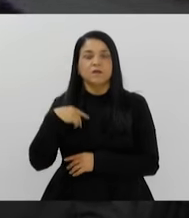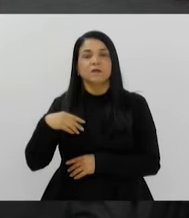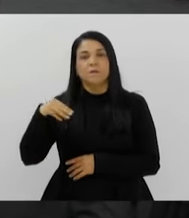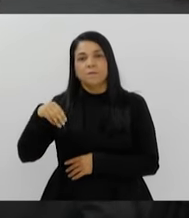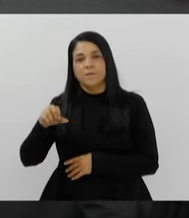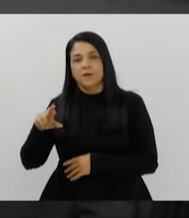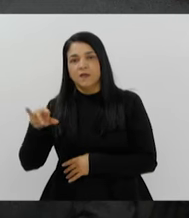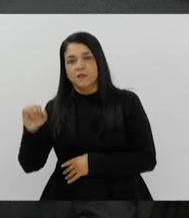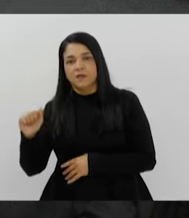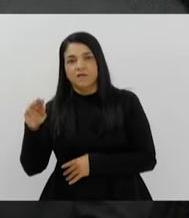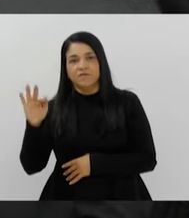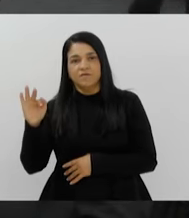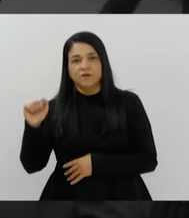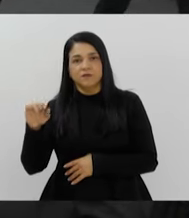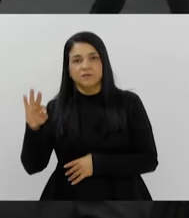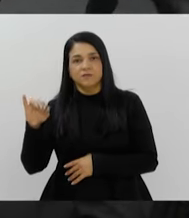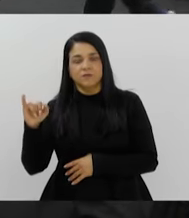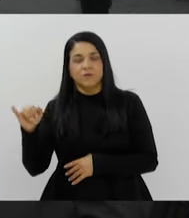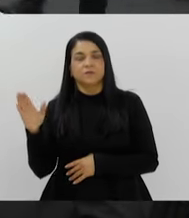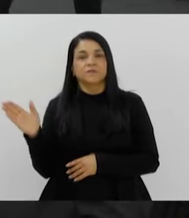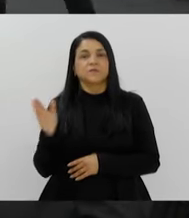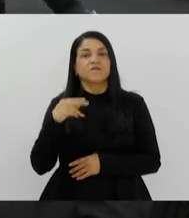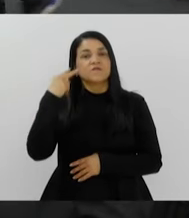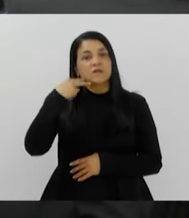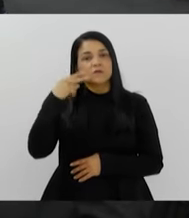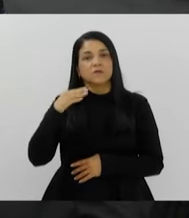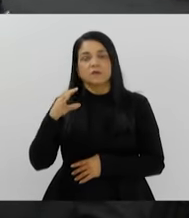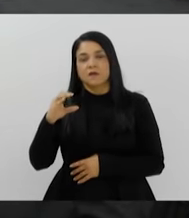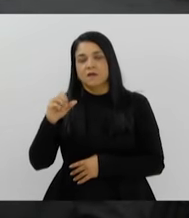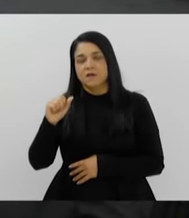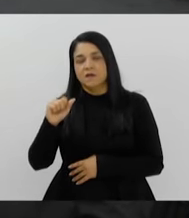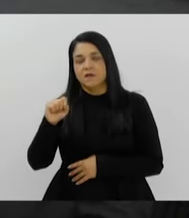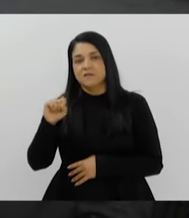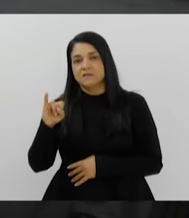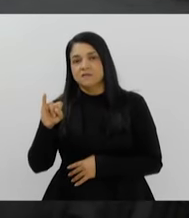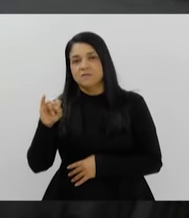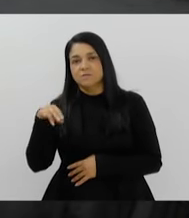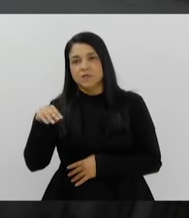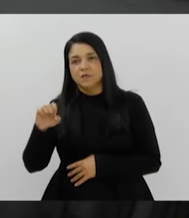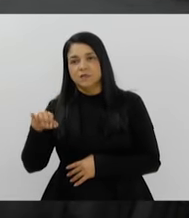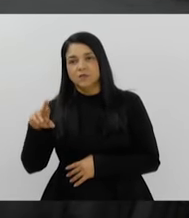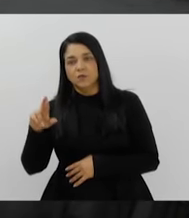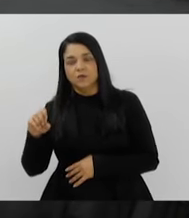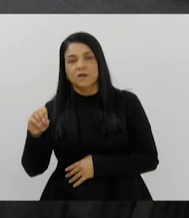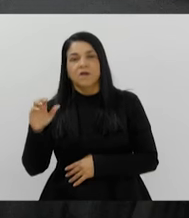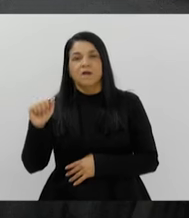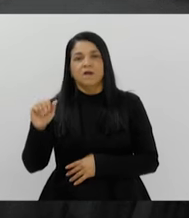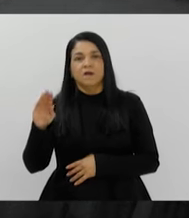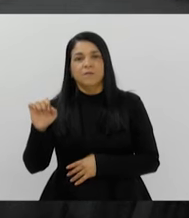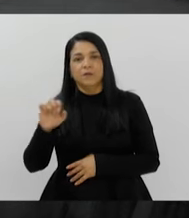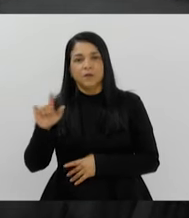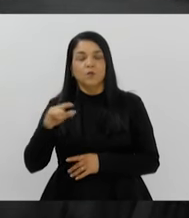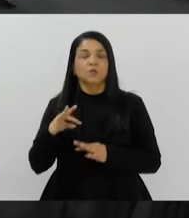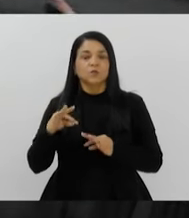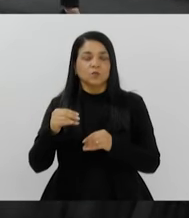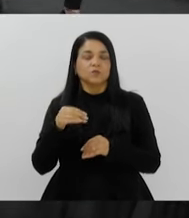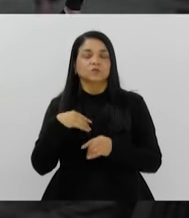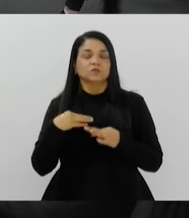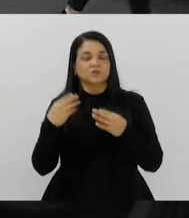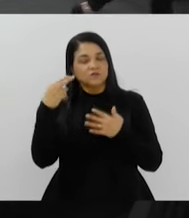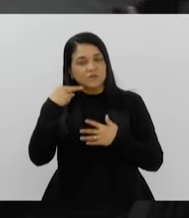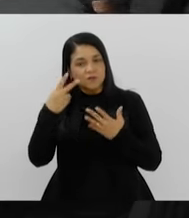de Cassimiro de Abreu, Fred Machado, de Campos. Sejam bem-vindos todos os